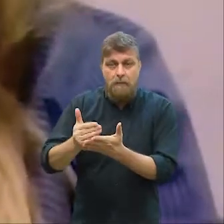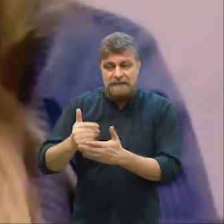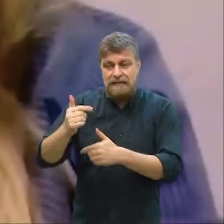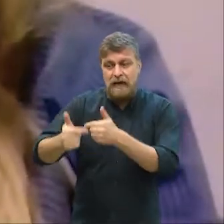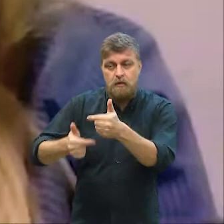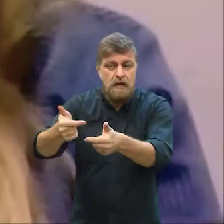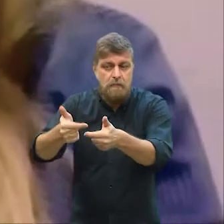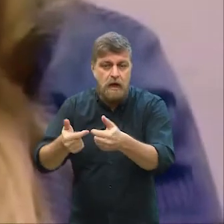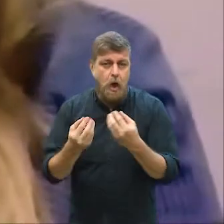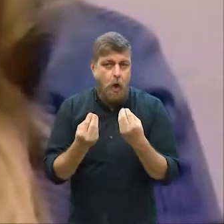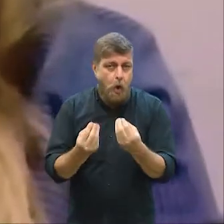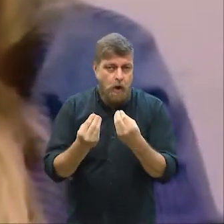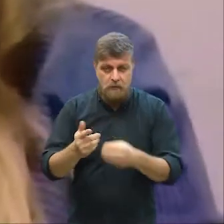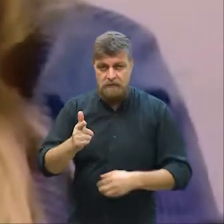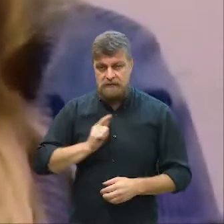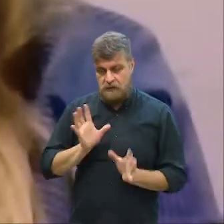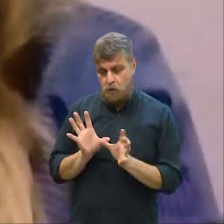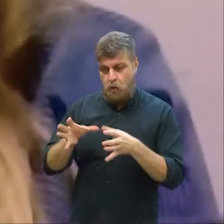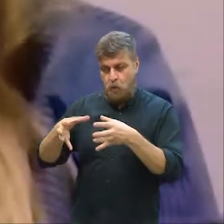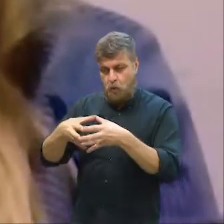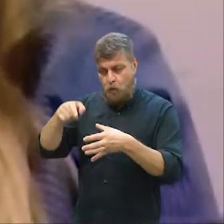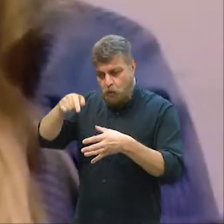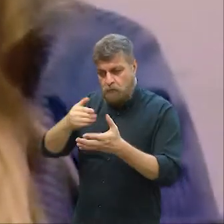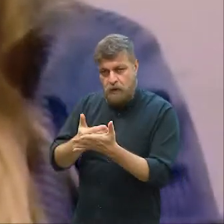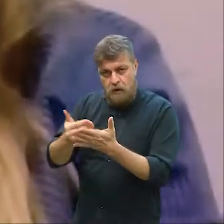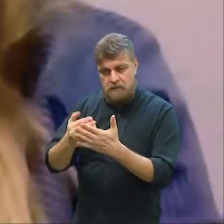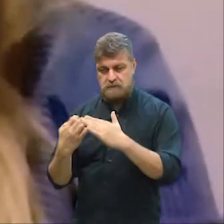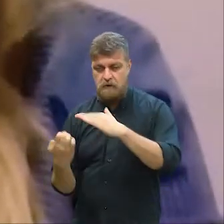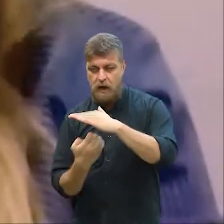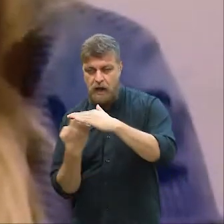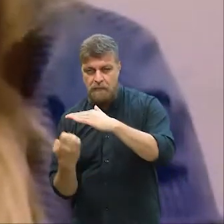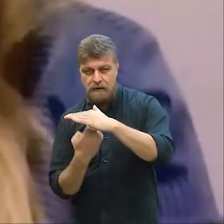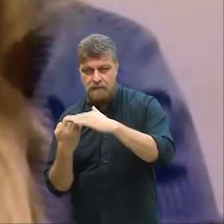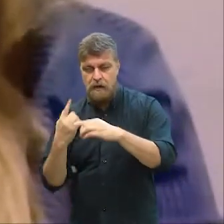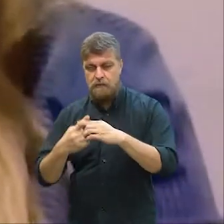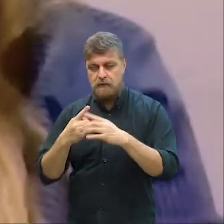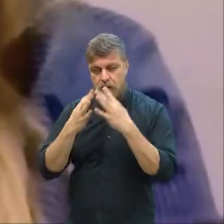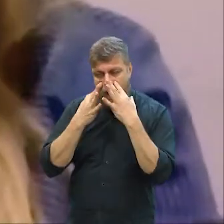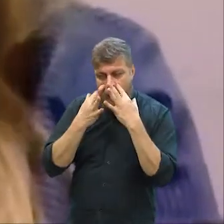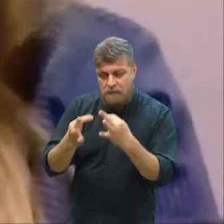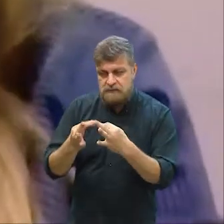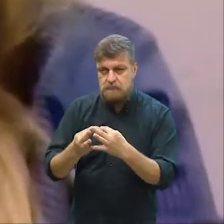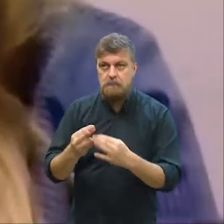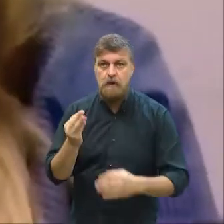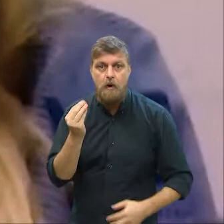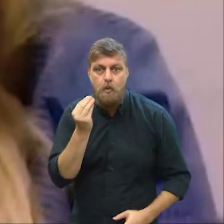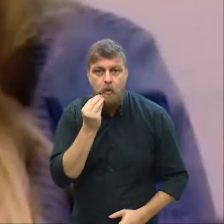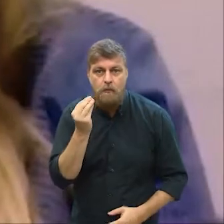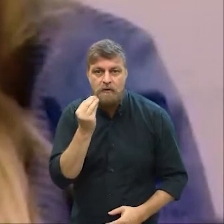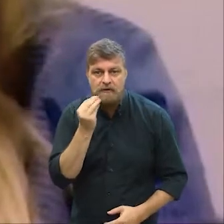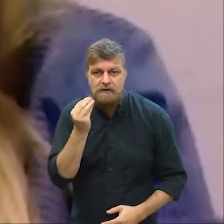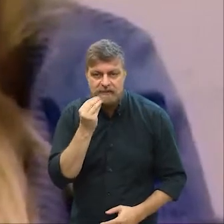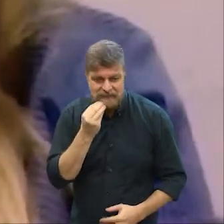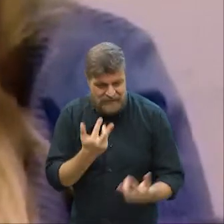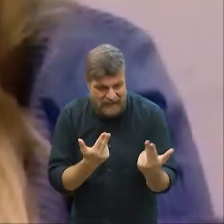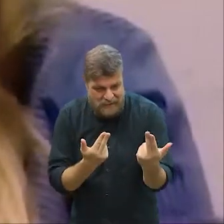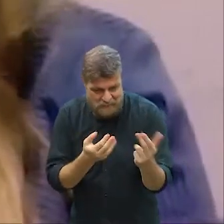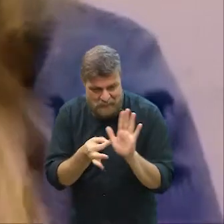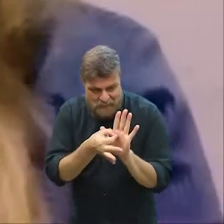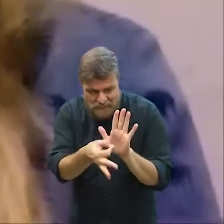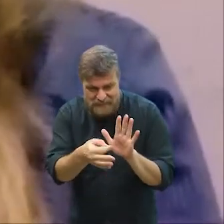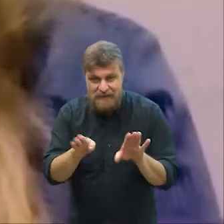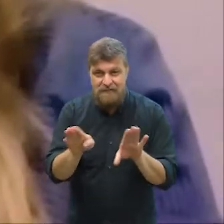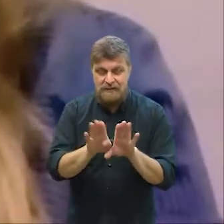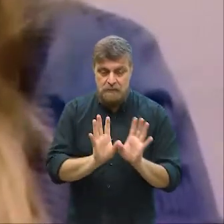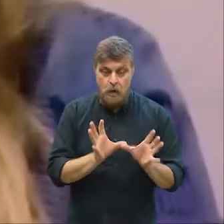próprios negócios. Então, existe um grupo que iniciou seu empreendimento por conta de uma observação de uma oportunidade, como você comentou,